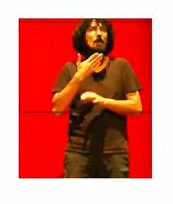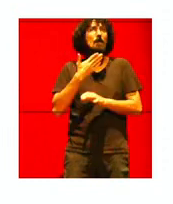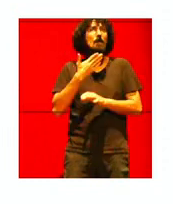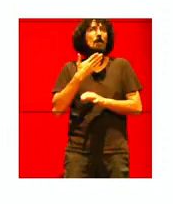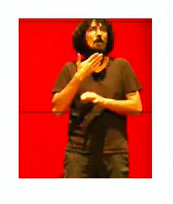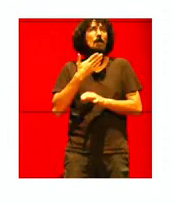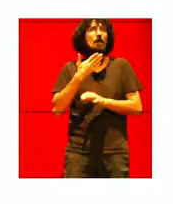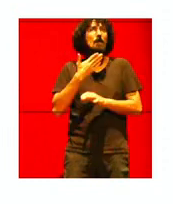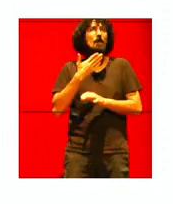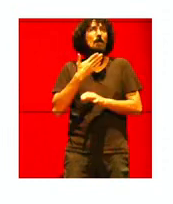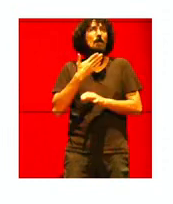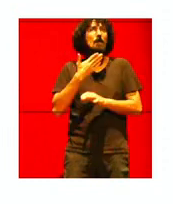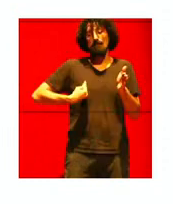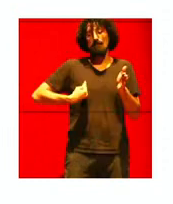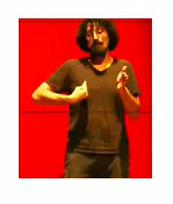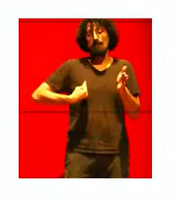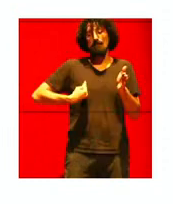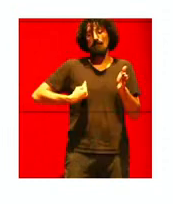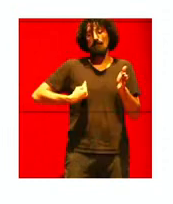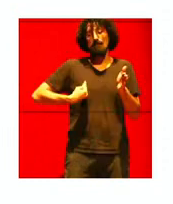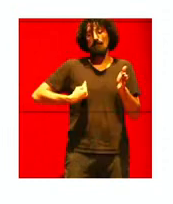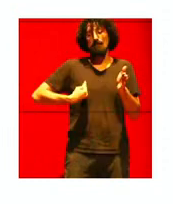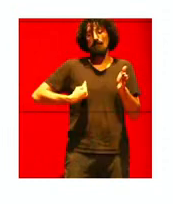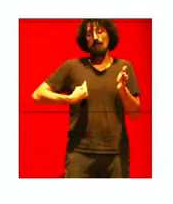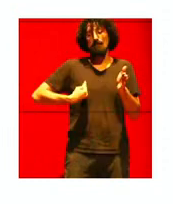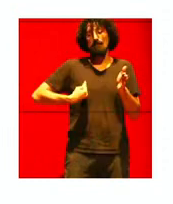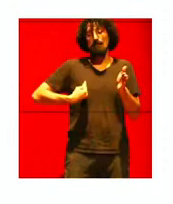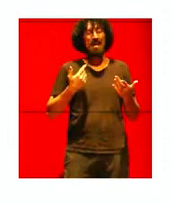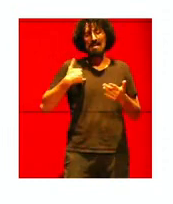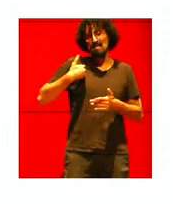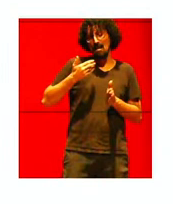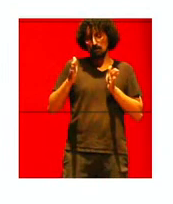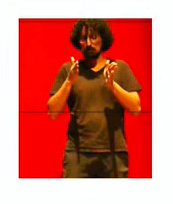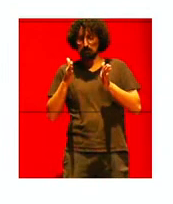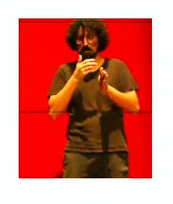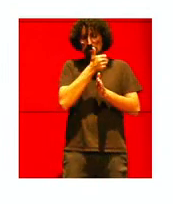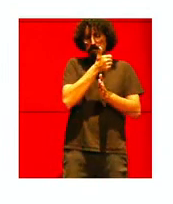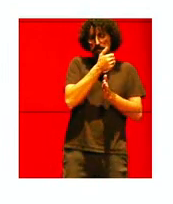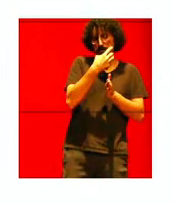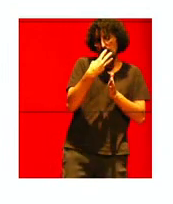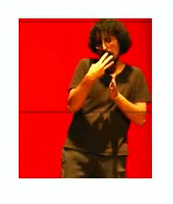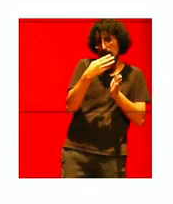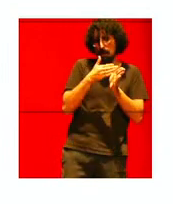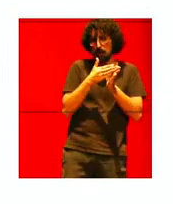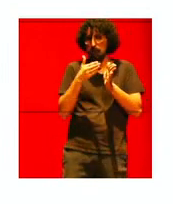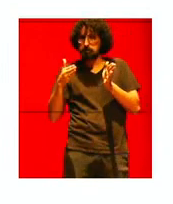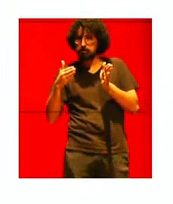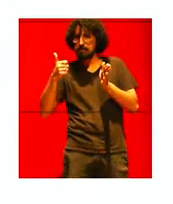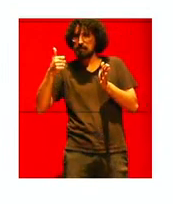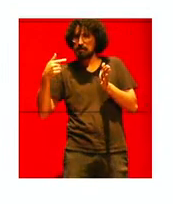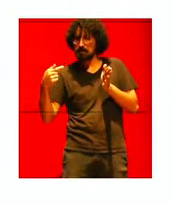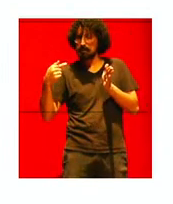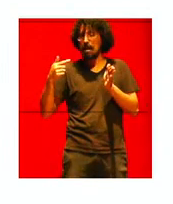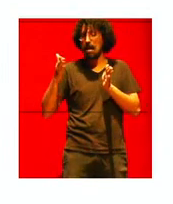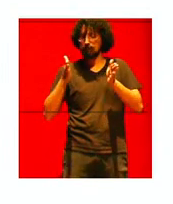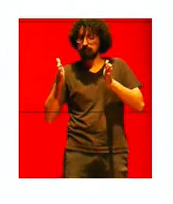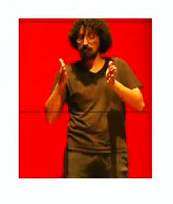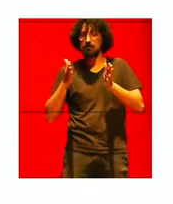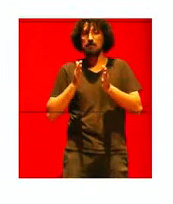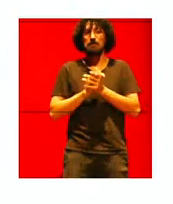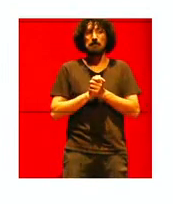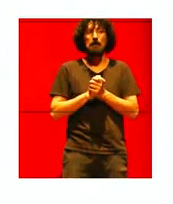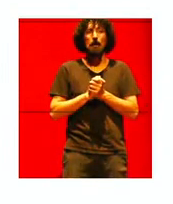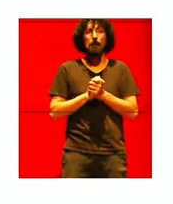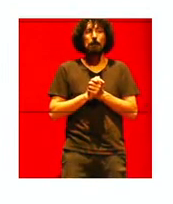assim, gostosas da minha vida. Foi essa fase de 15, dos meus 13 aos 17 anos. Aí tem o nome,